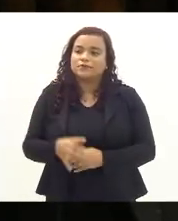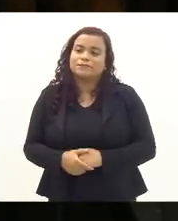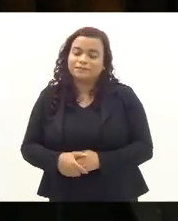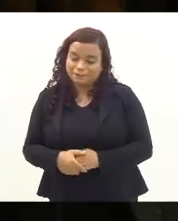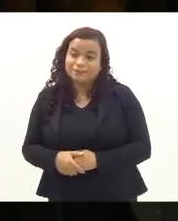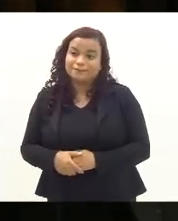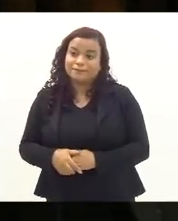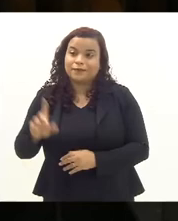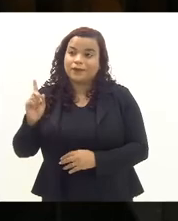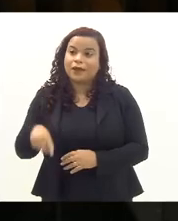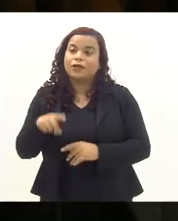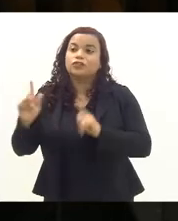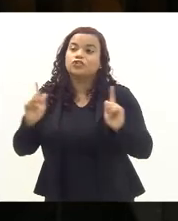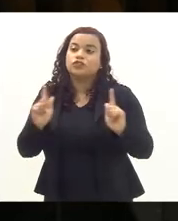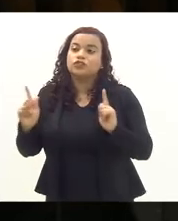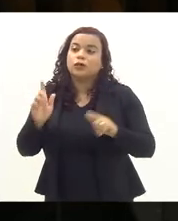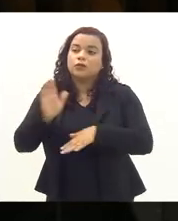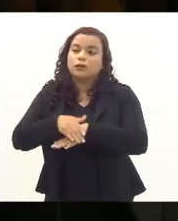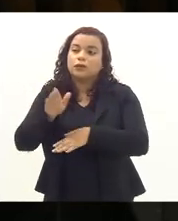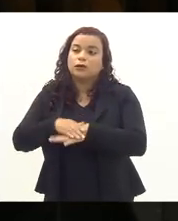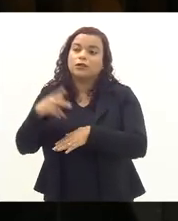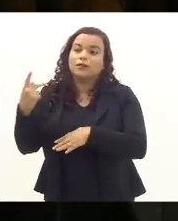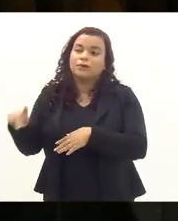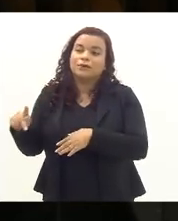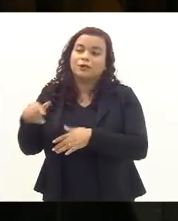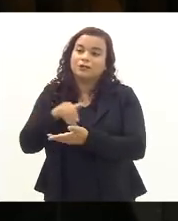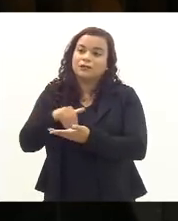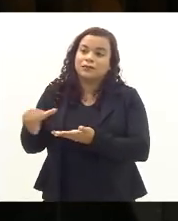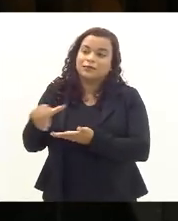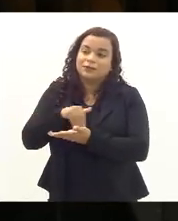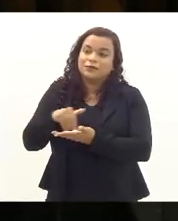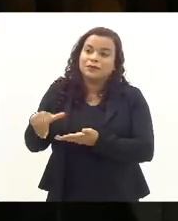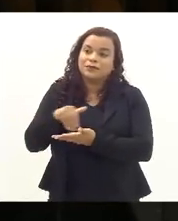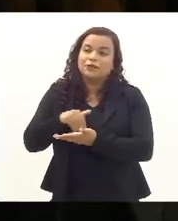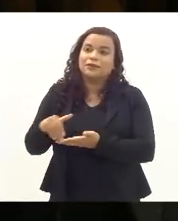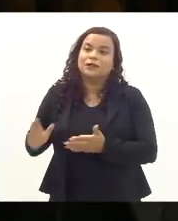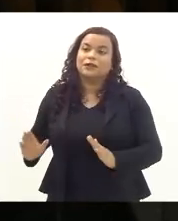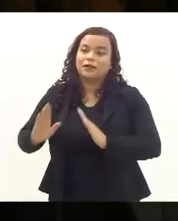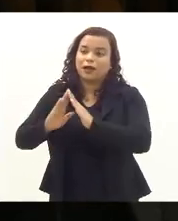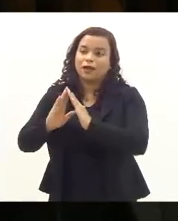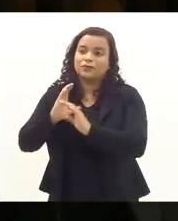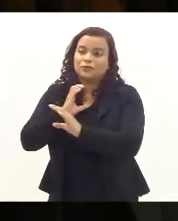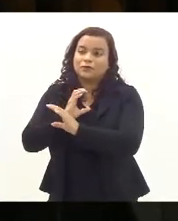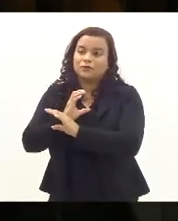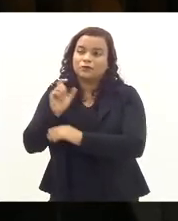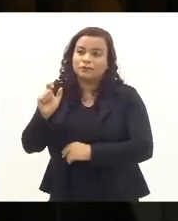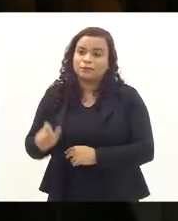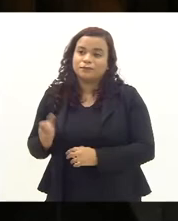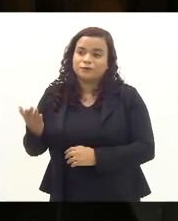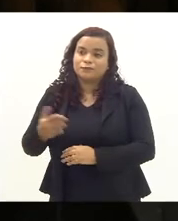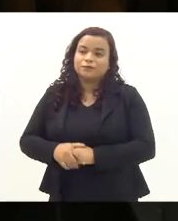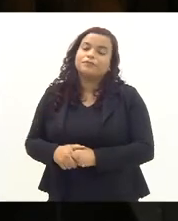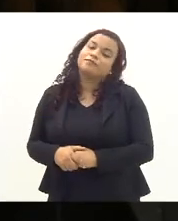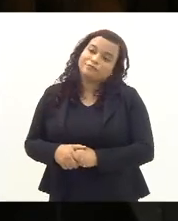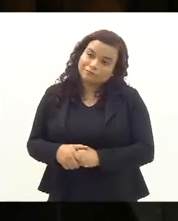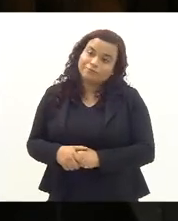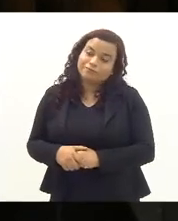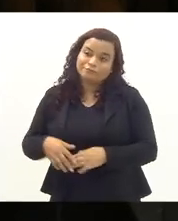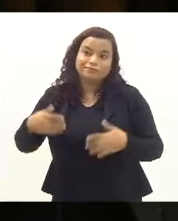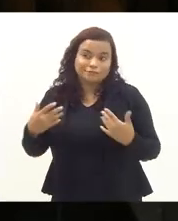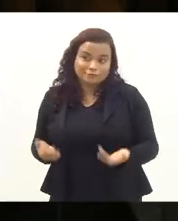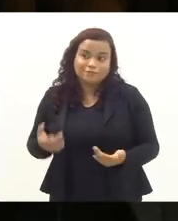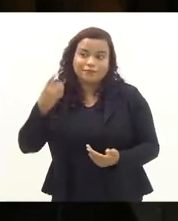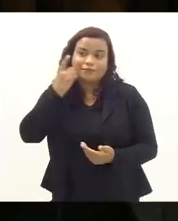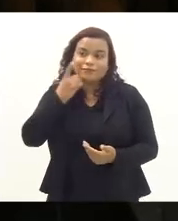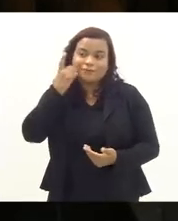que é gerenciado pela secretaria da casa civil aí deu povoado